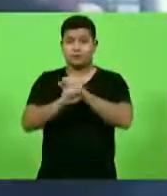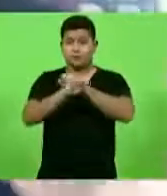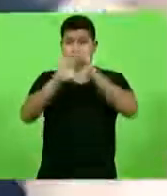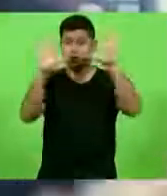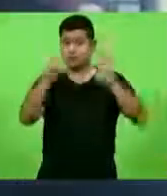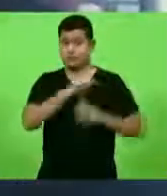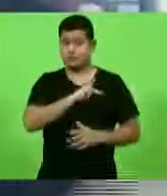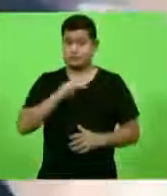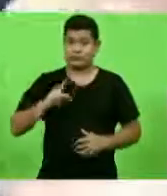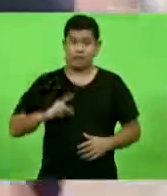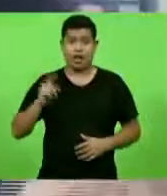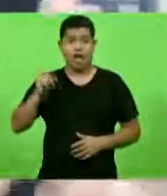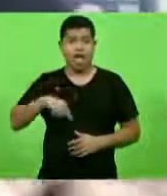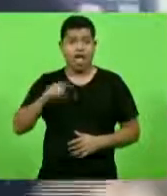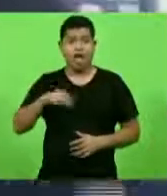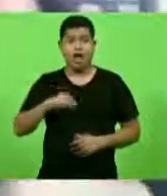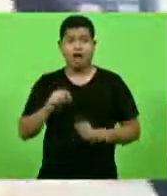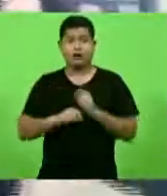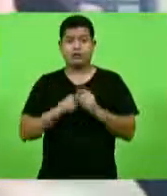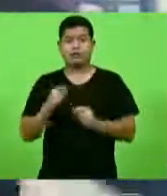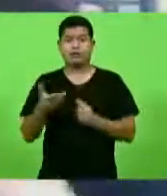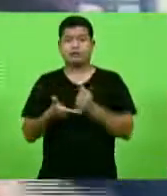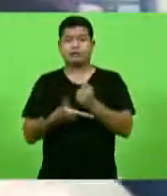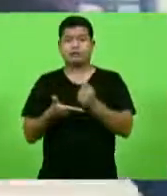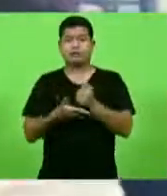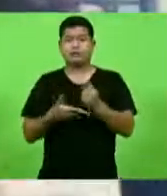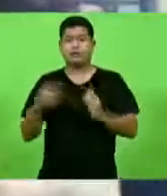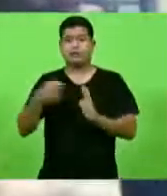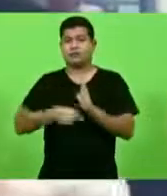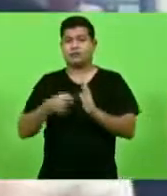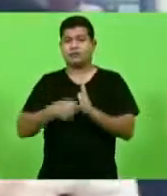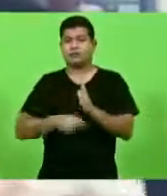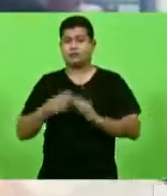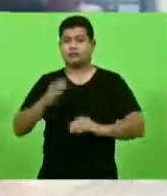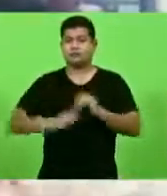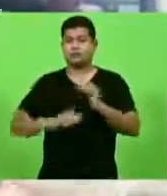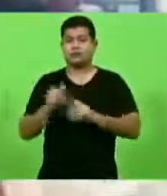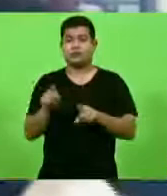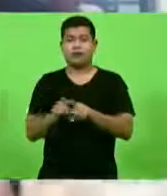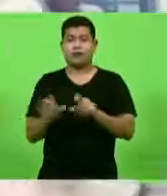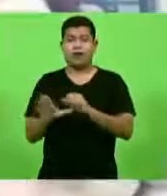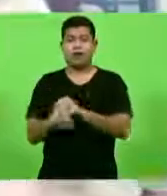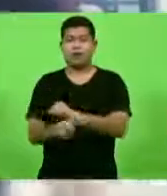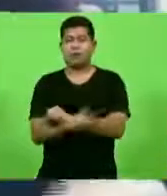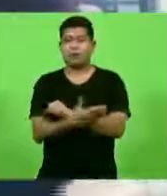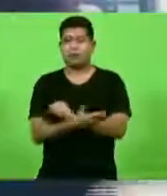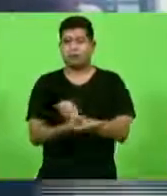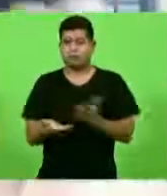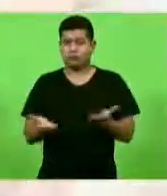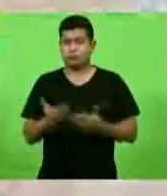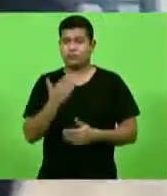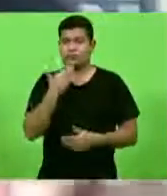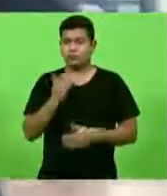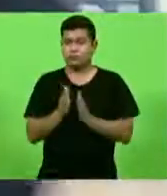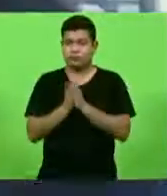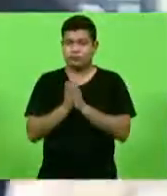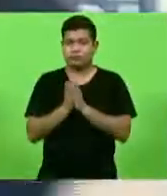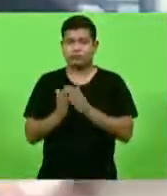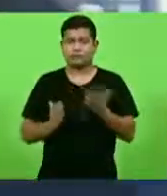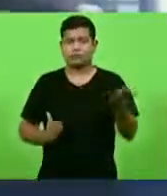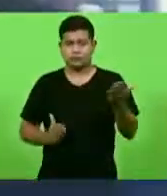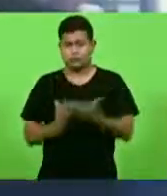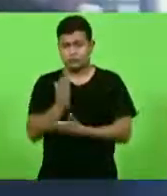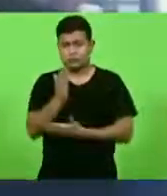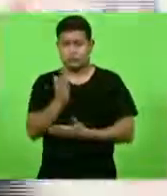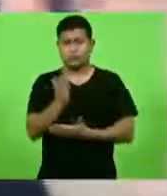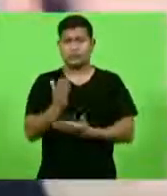pública é a chave para combater a ineficiência e a corrupção. Peço voto sim aos eminentes colegas